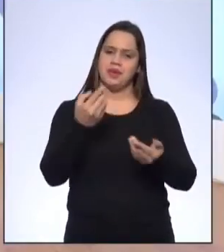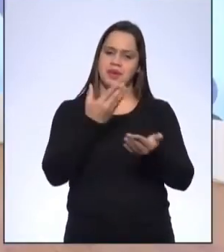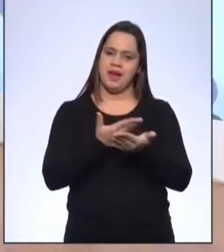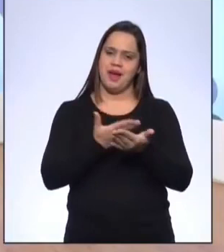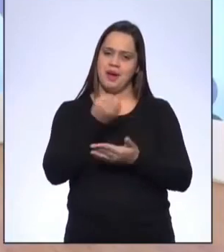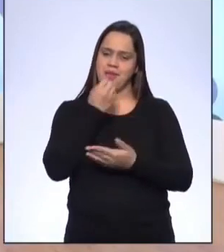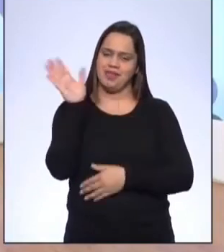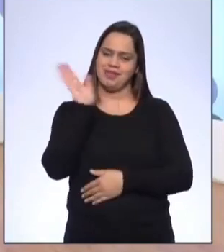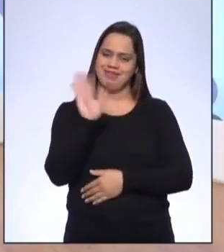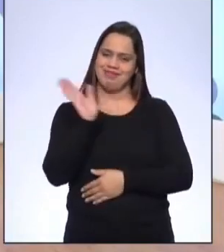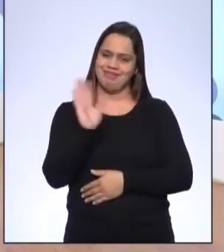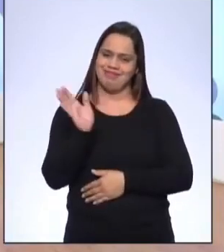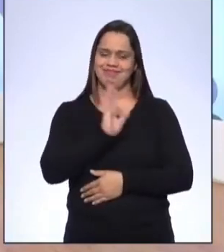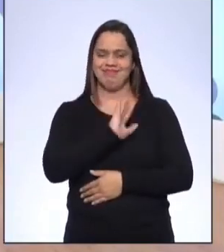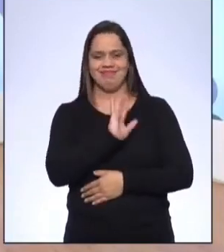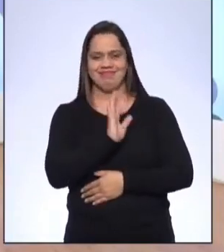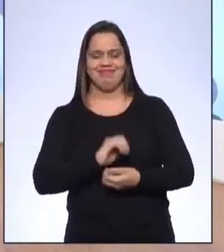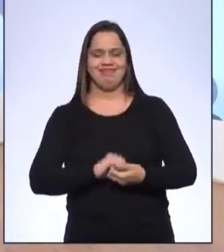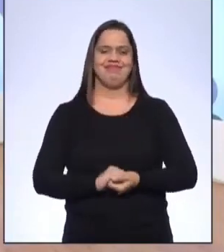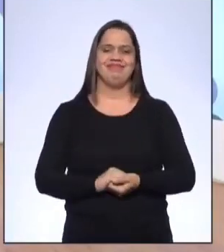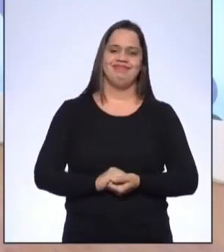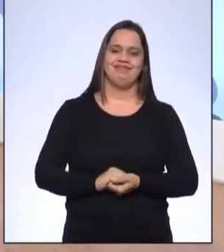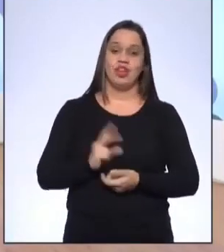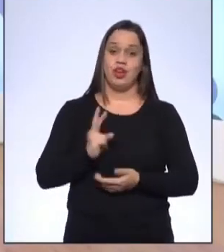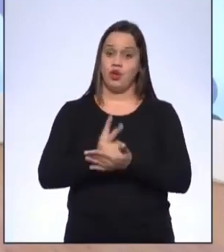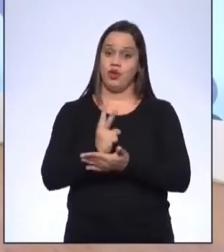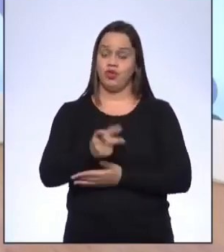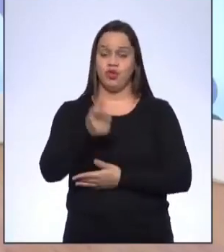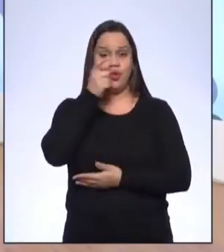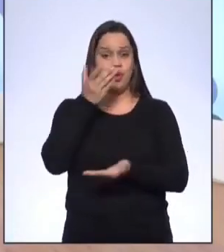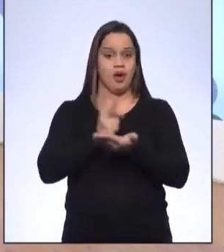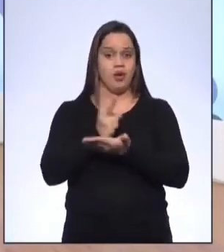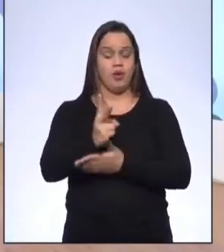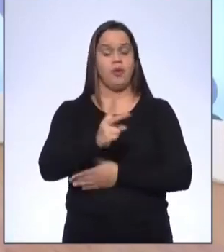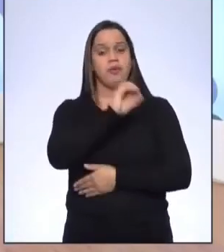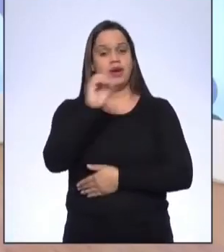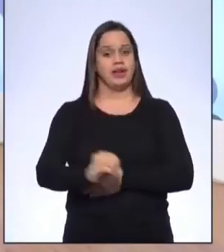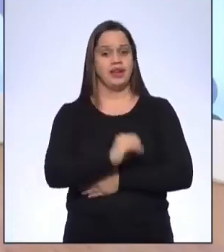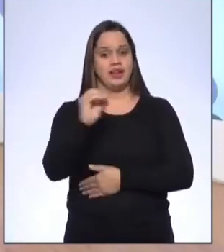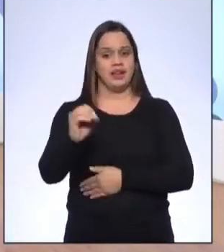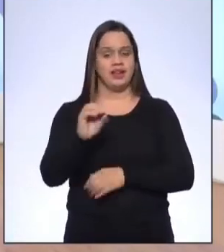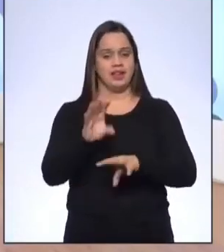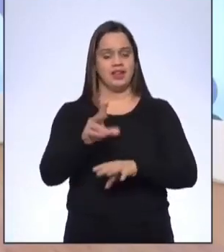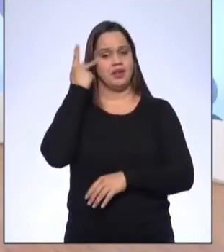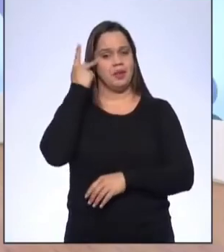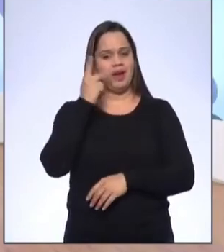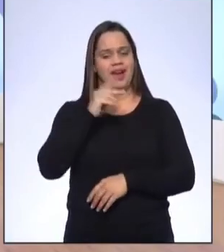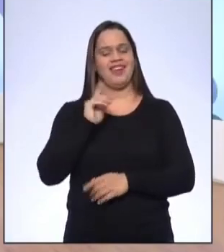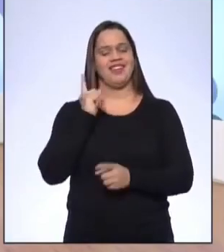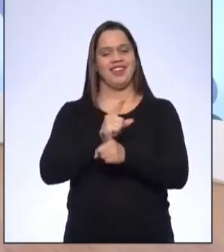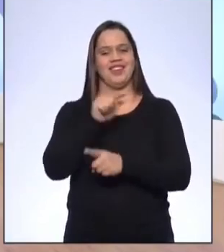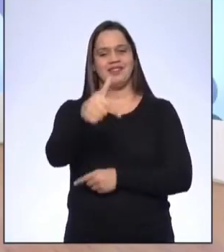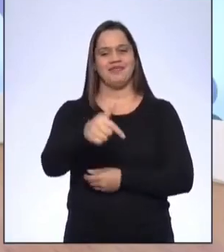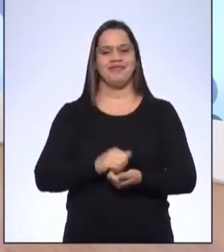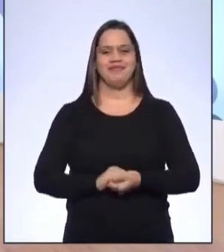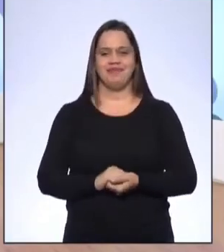semana. Até a próxima. Obrigado. Até a próxima aula. Continue aqui assistindo suas aulas no Centro de Mídias da Educação de São Paulo. Até a próxima.